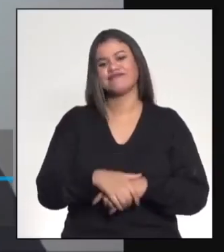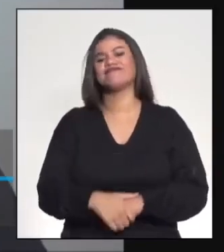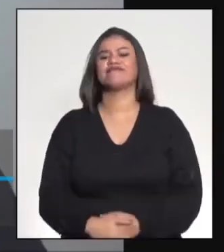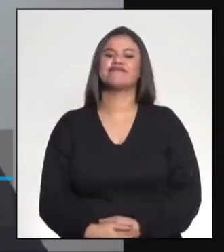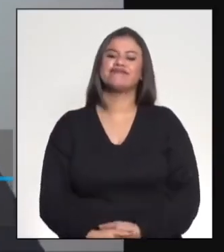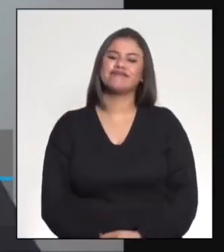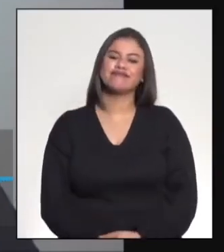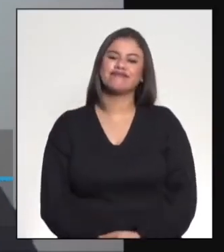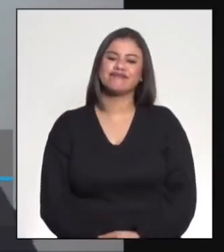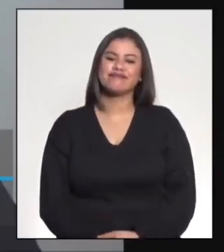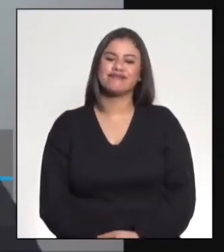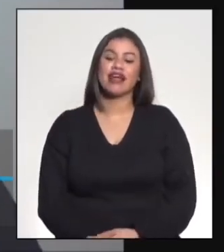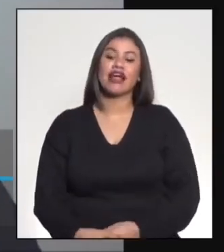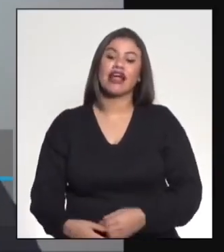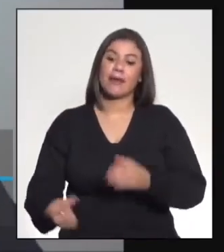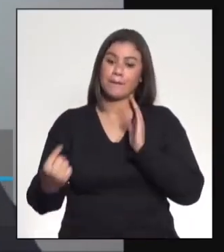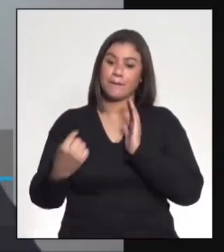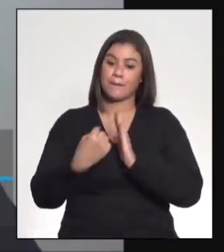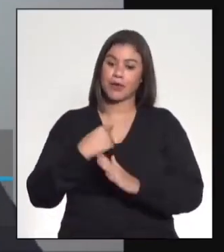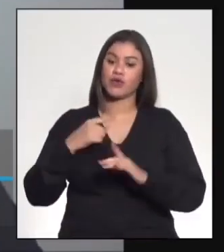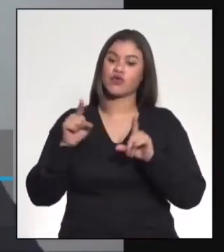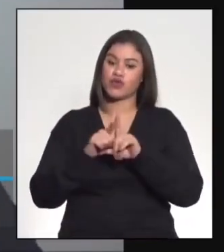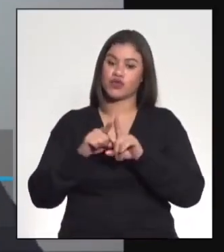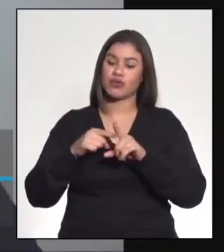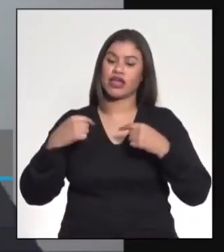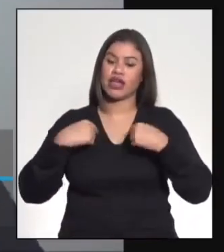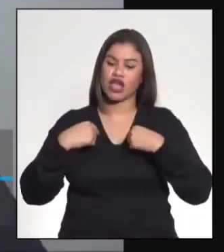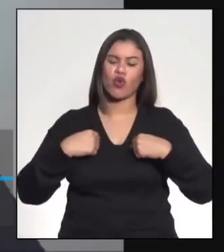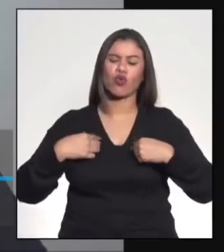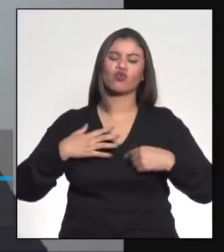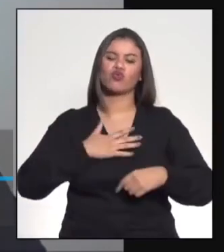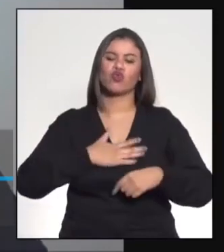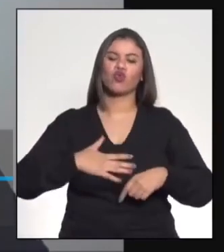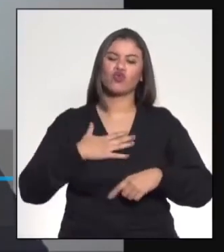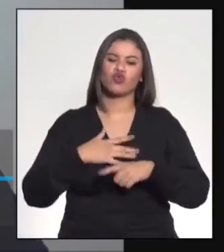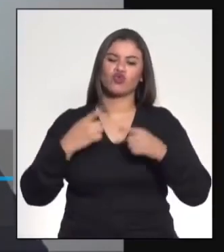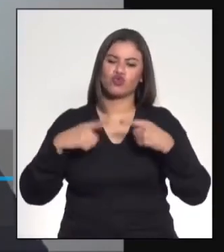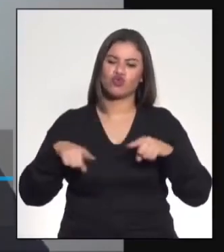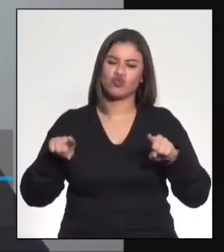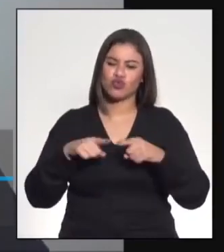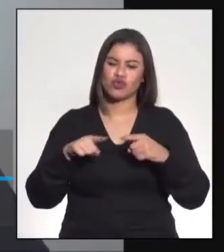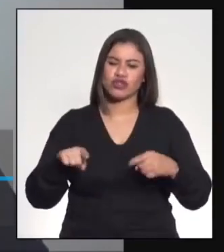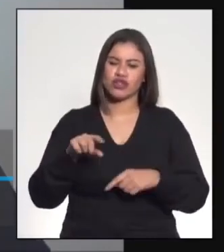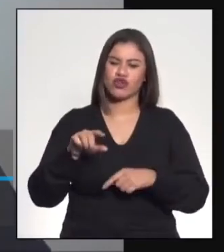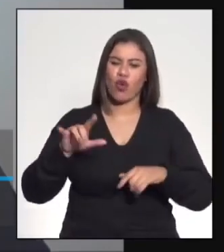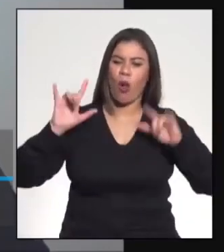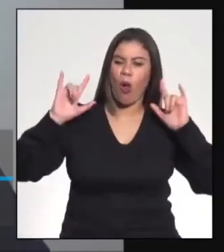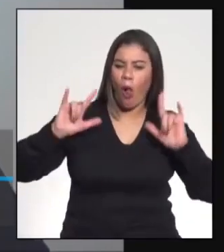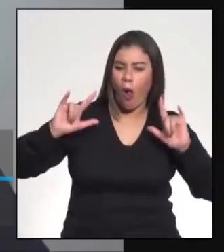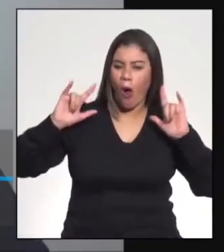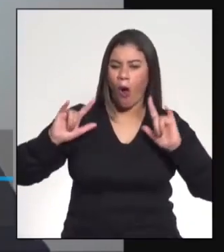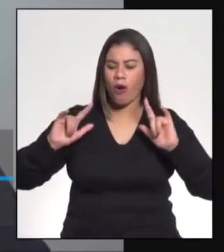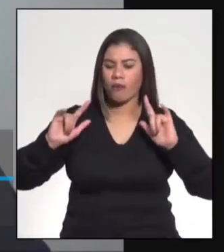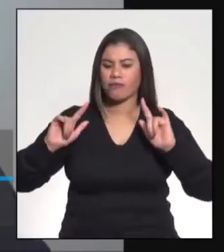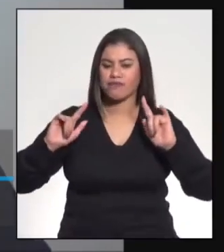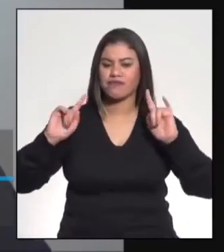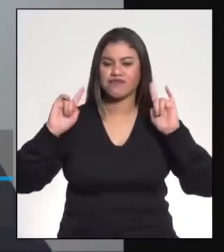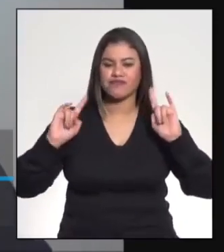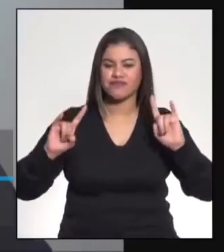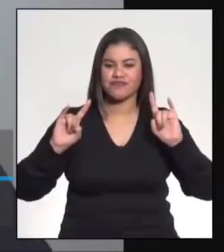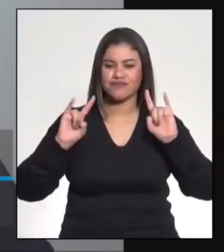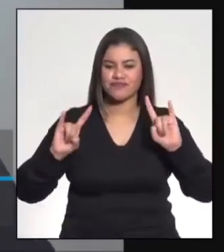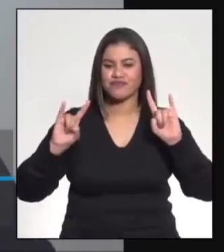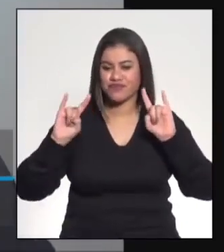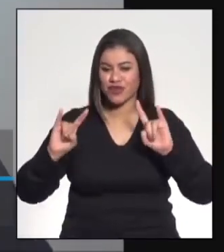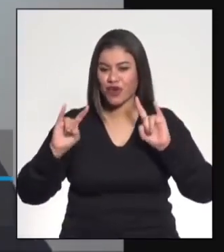me feito, eu gosto da música de rock, né? Eu gosto do Guns N' Roses, né? Da música Sweet Child